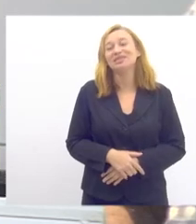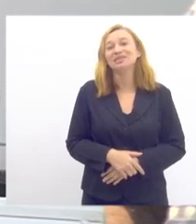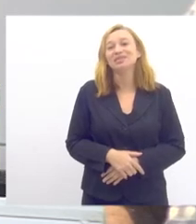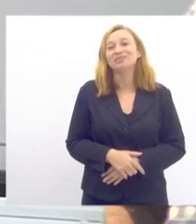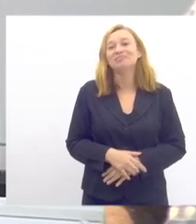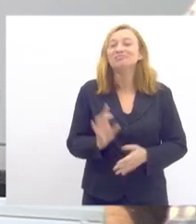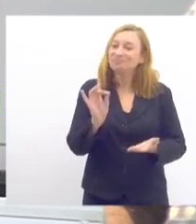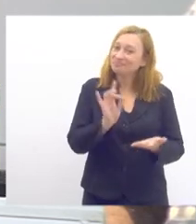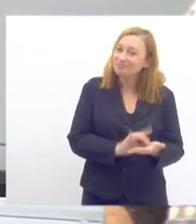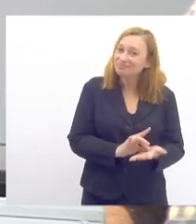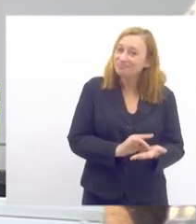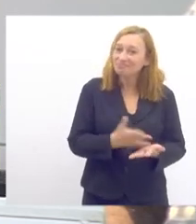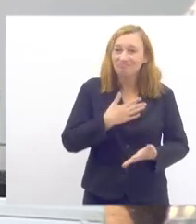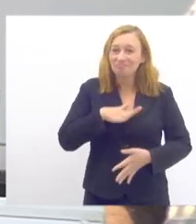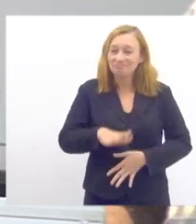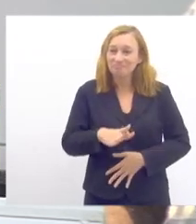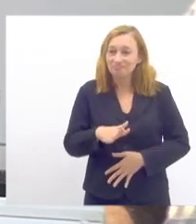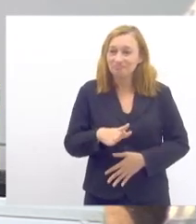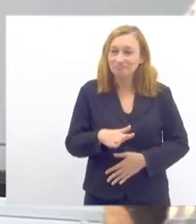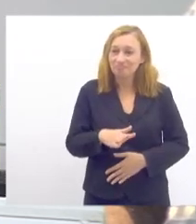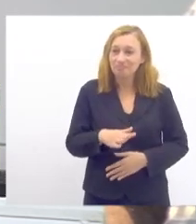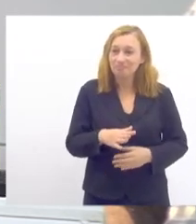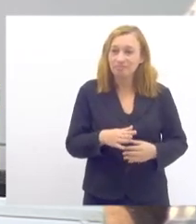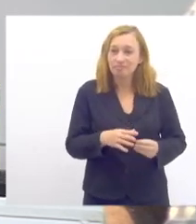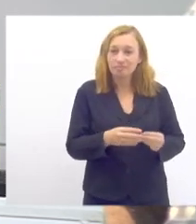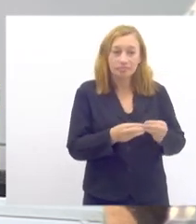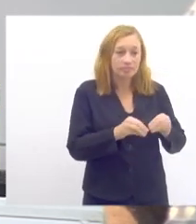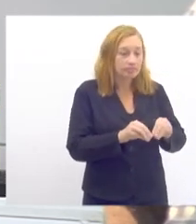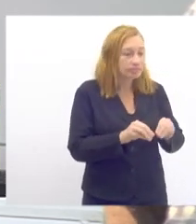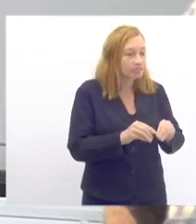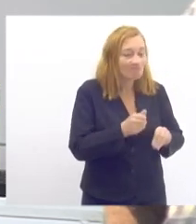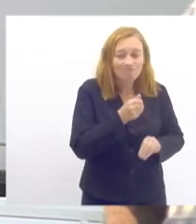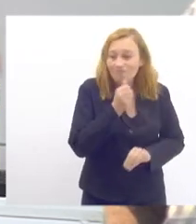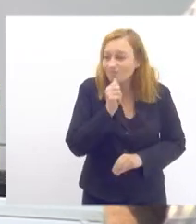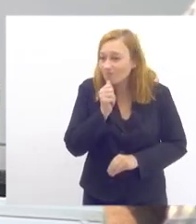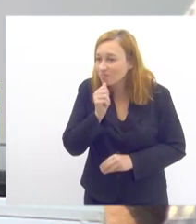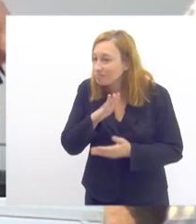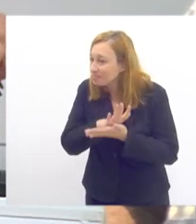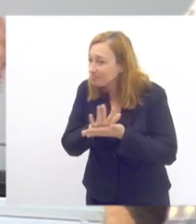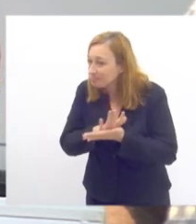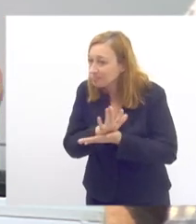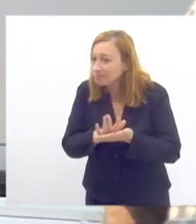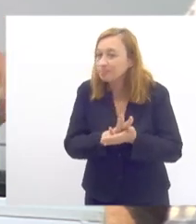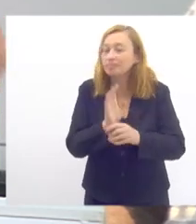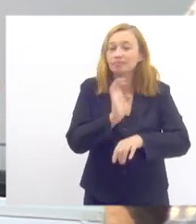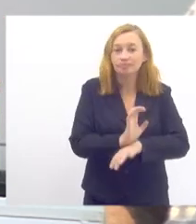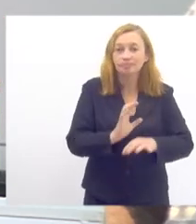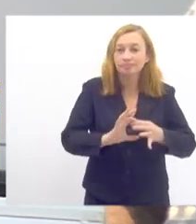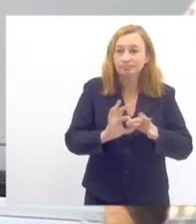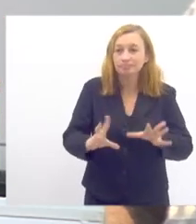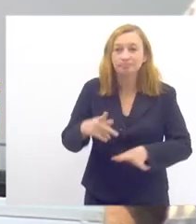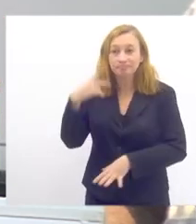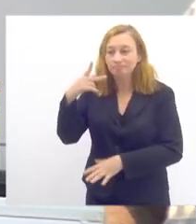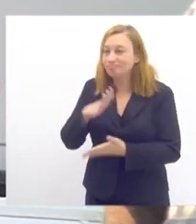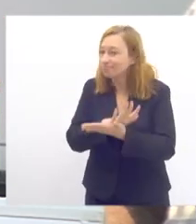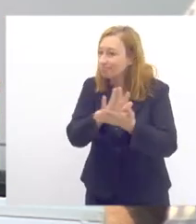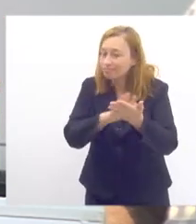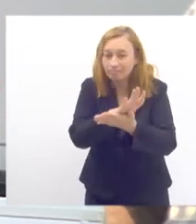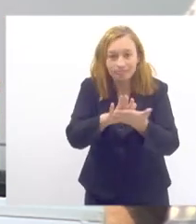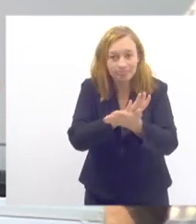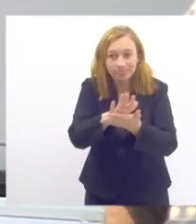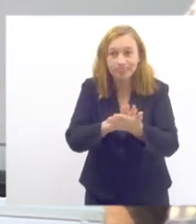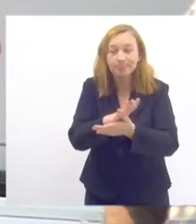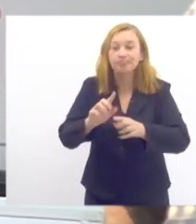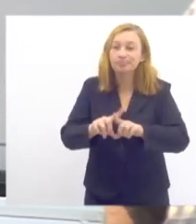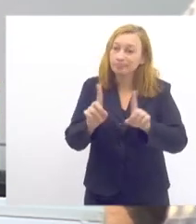muito na realidade, eu não gostaria de ofender de maneira nenhuma, tá, o Estado Democrático de Direito, o Parlamento, de forma nenhuma,